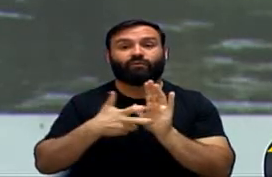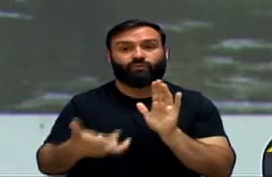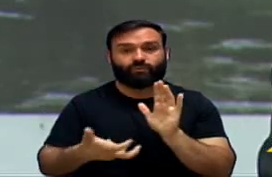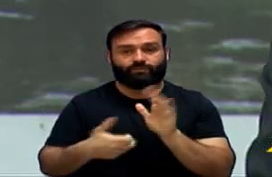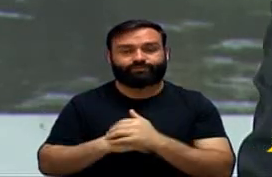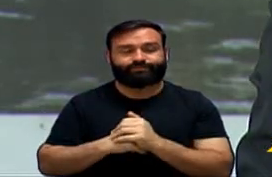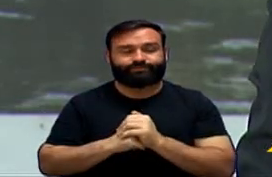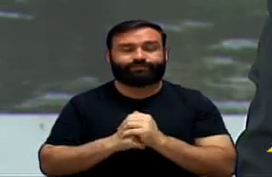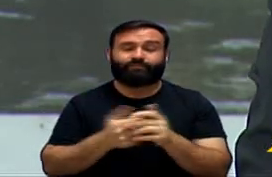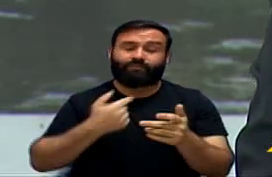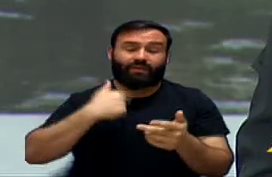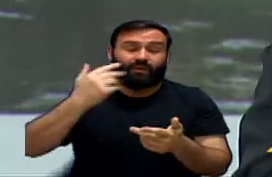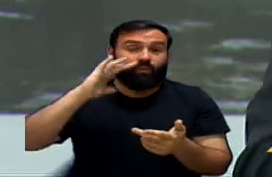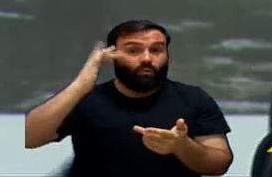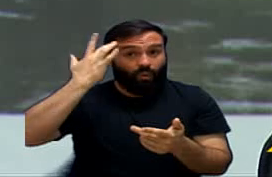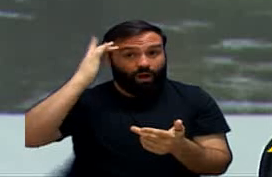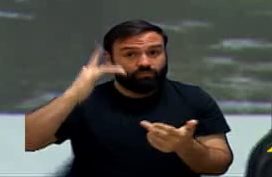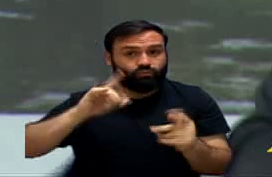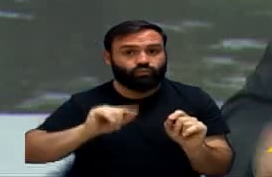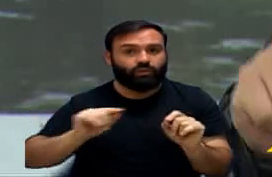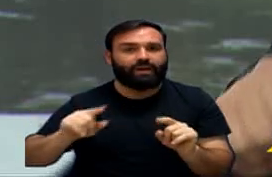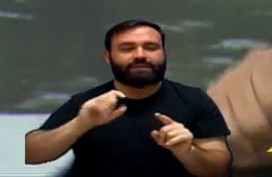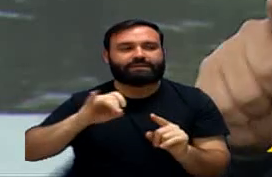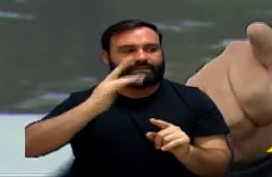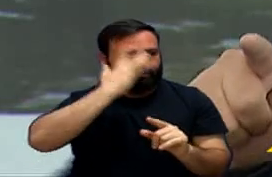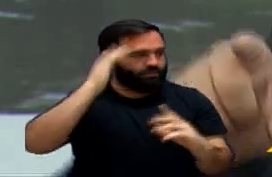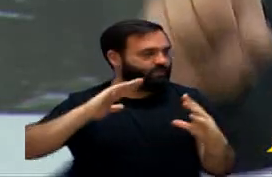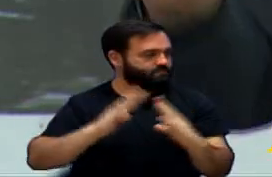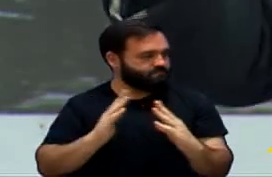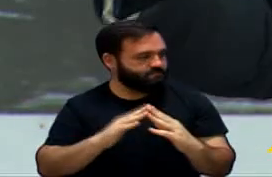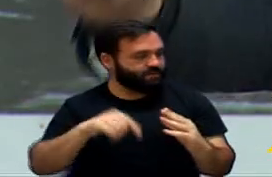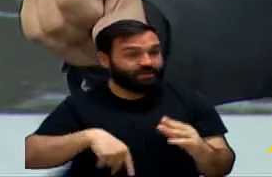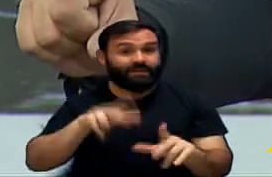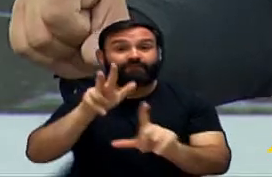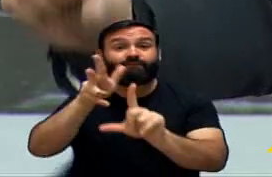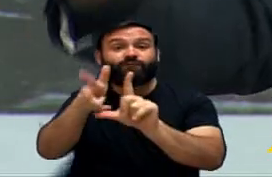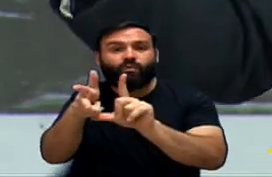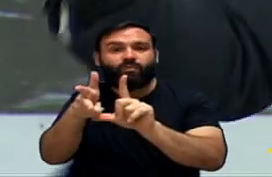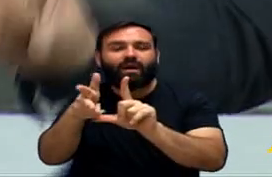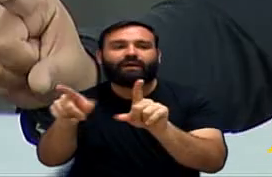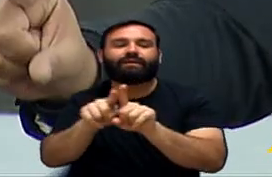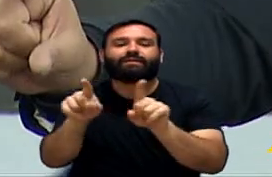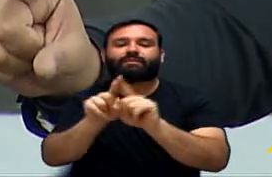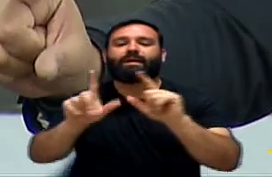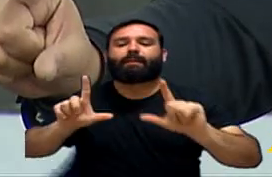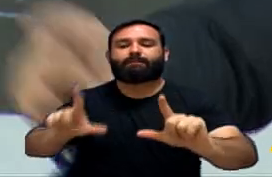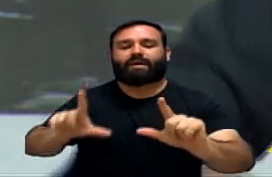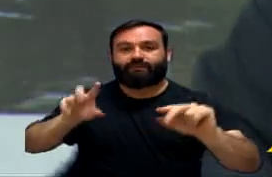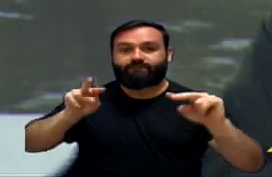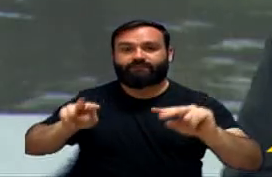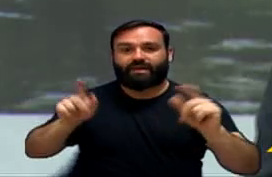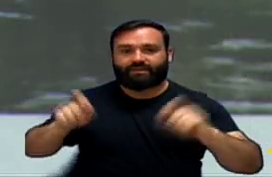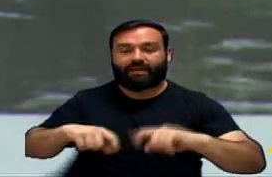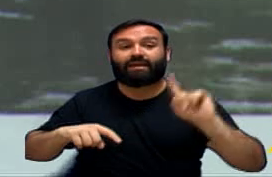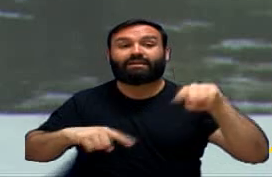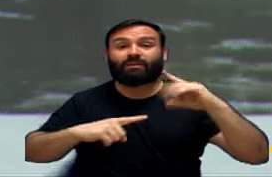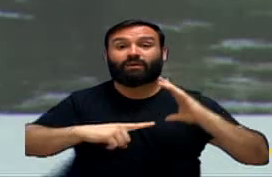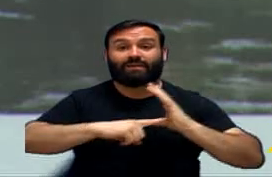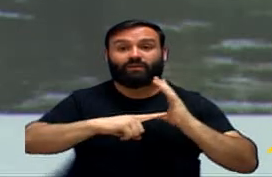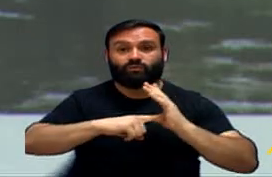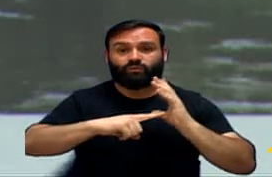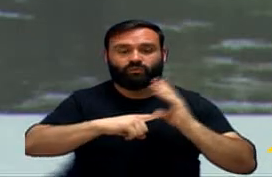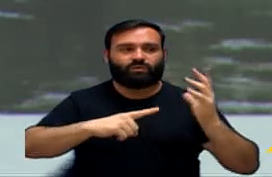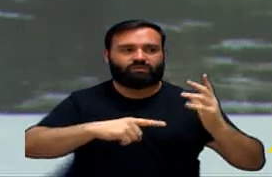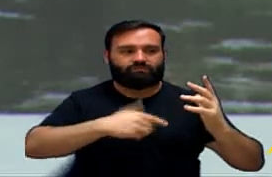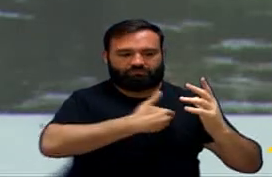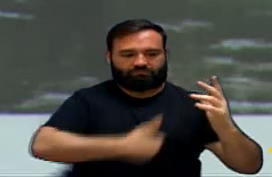inconstitucional eu acredito que se um morador o munícipe filmar essas motos e a placa dessas motos e depois denunciar nas